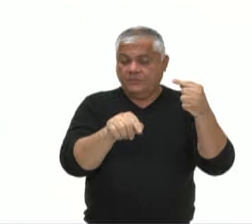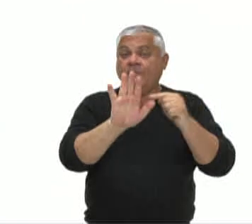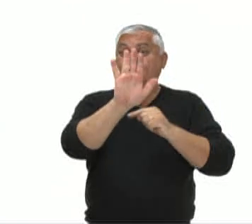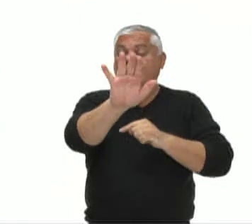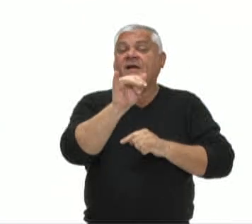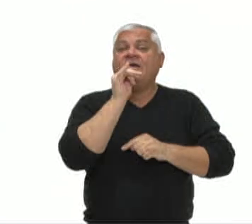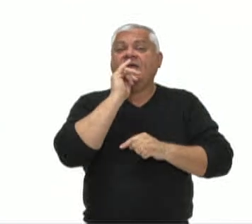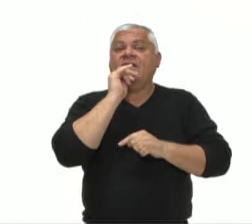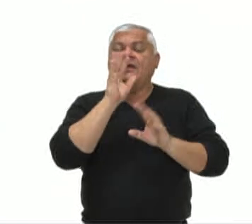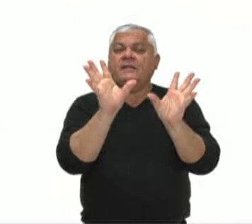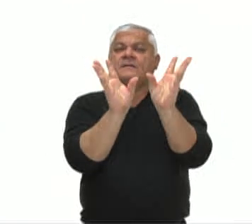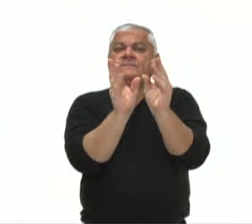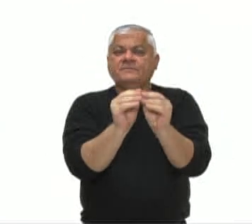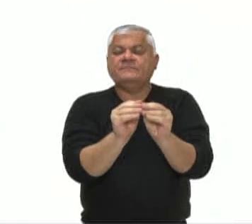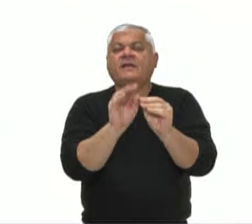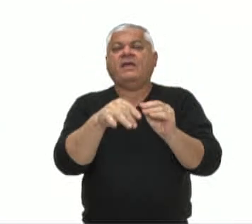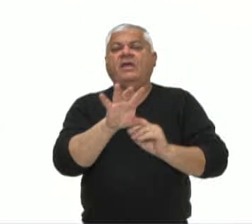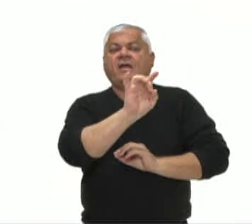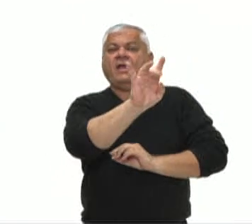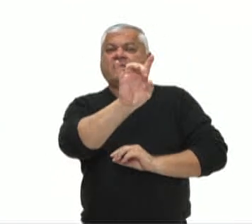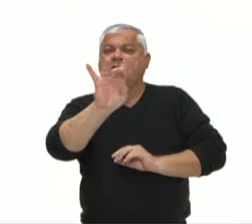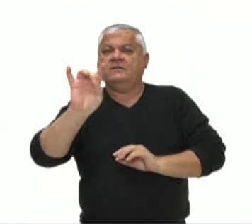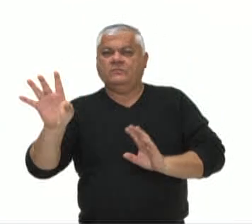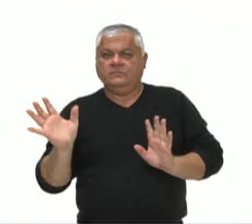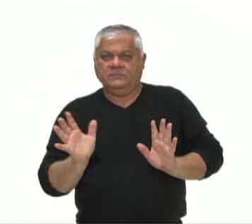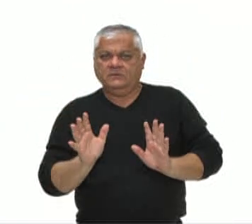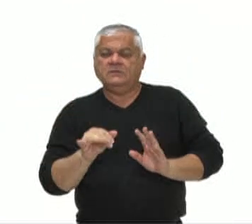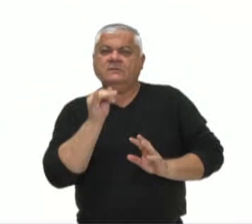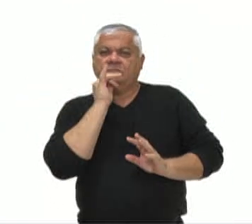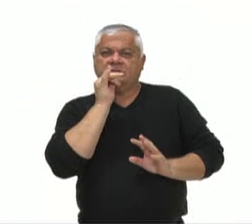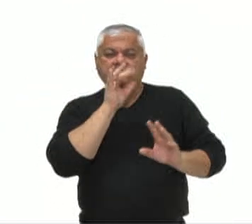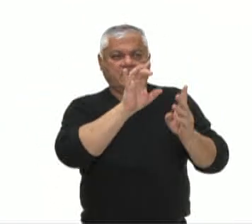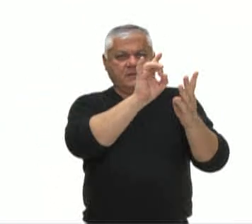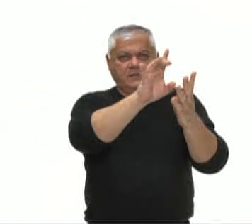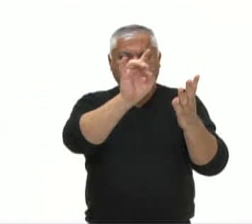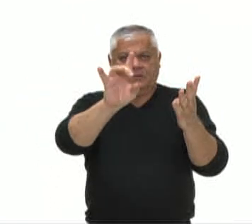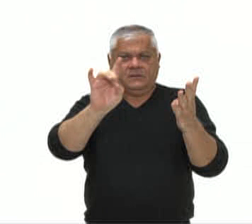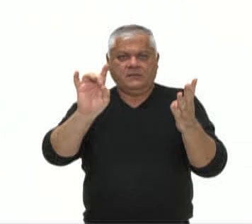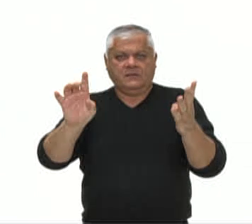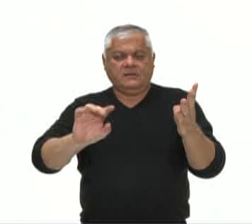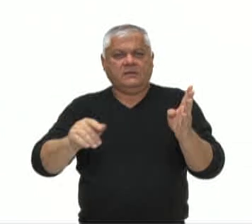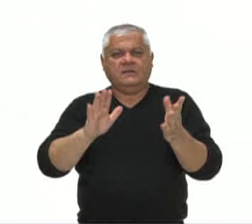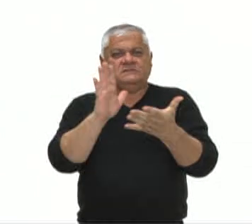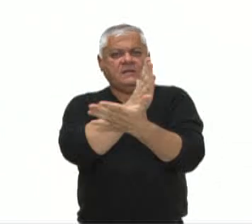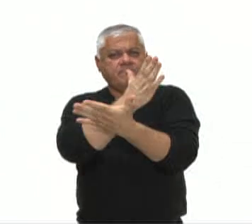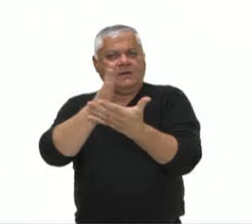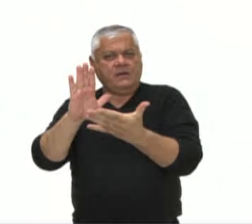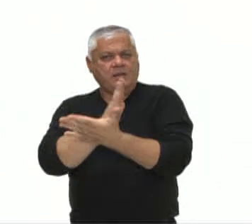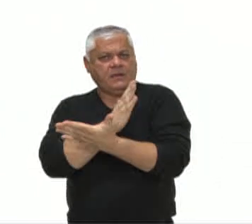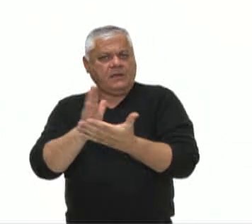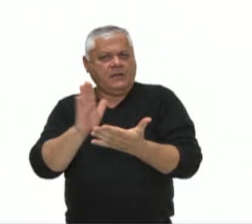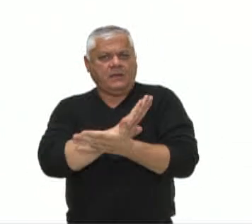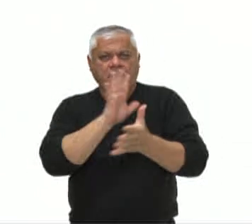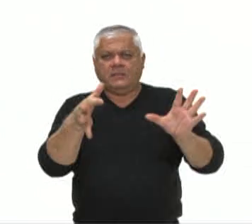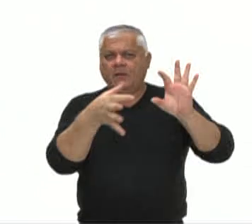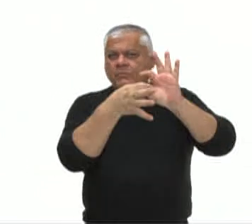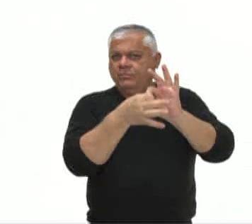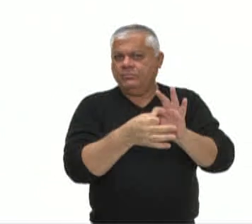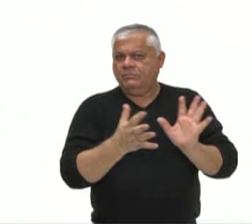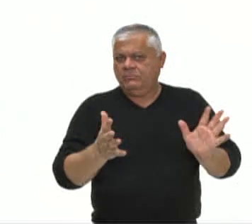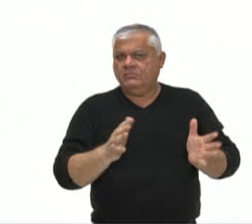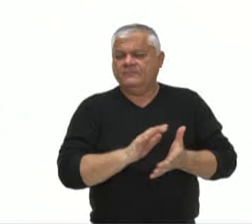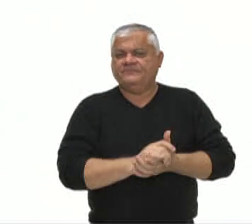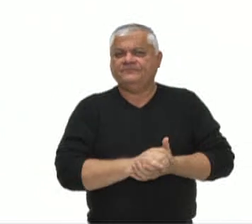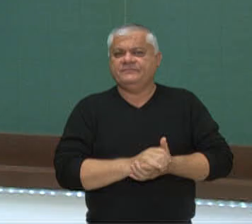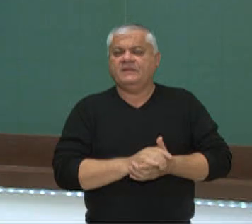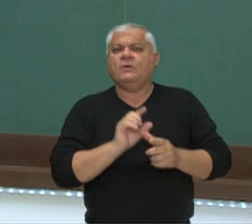são sintaticamente independentes, ou seja, uma não exerce função sintática em relação à outra. O